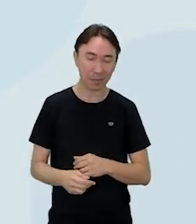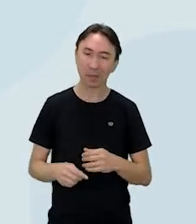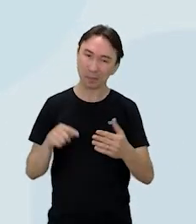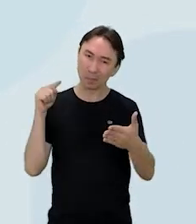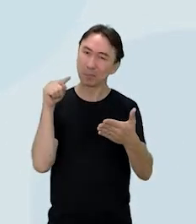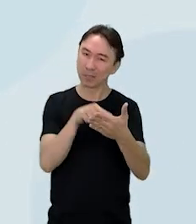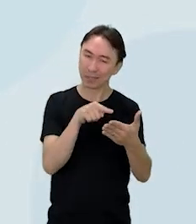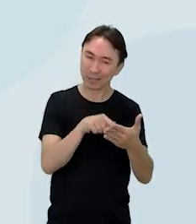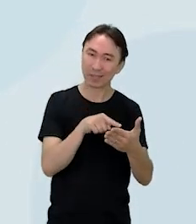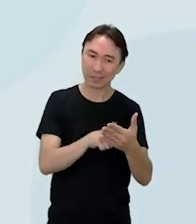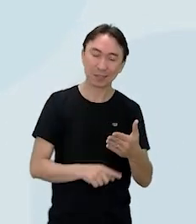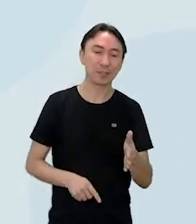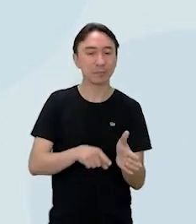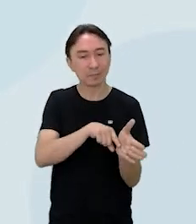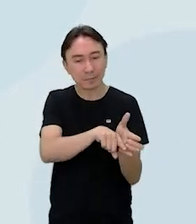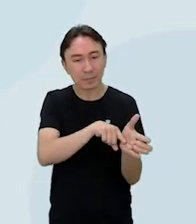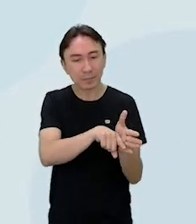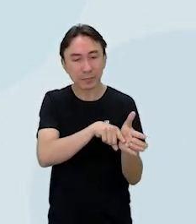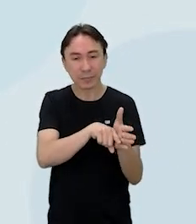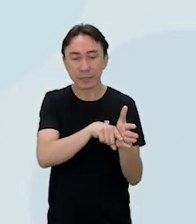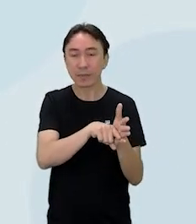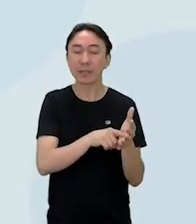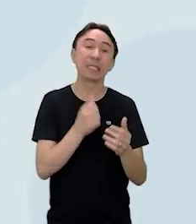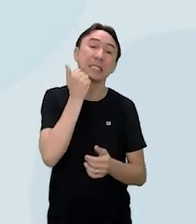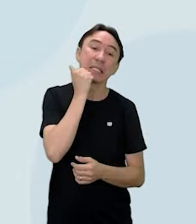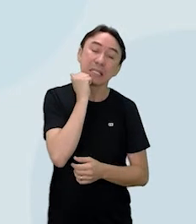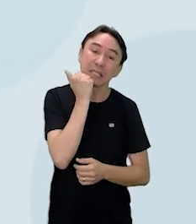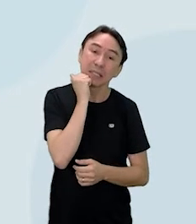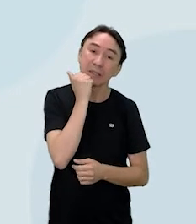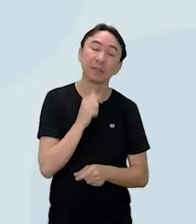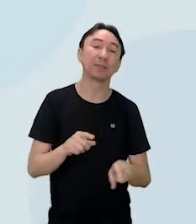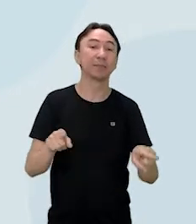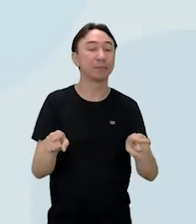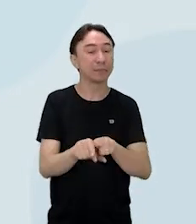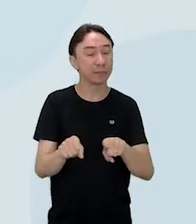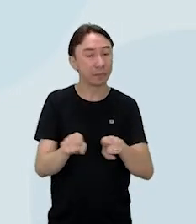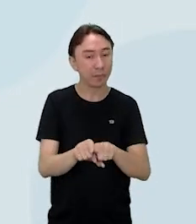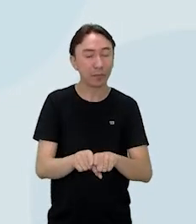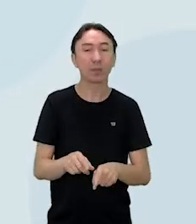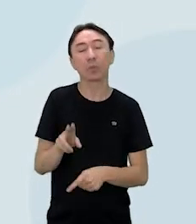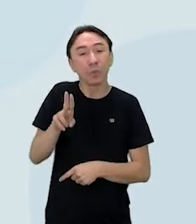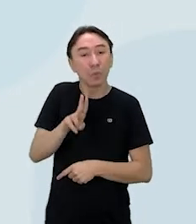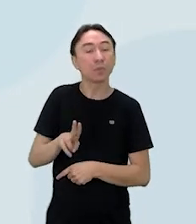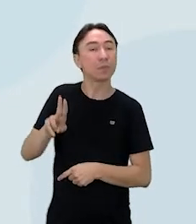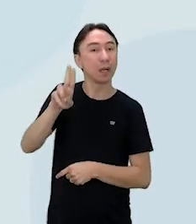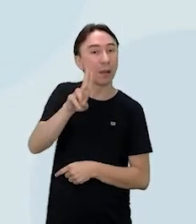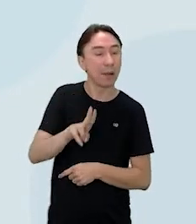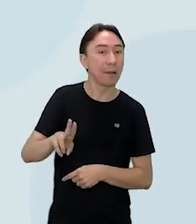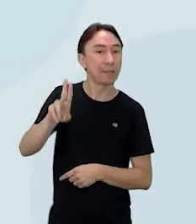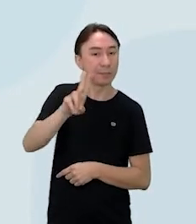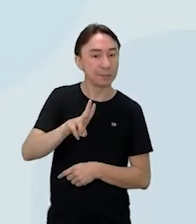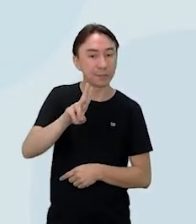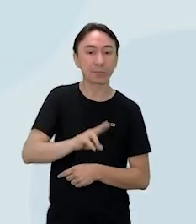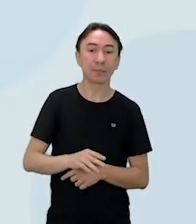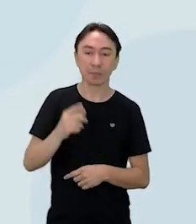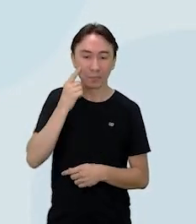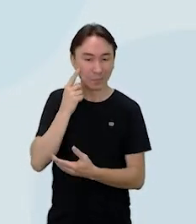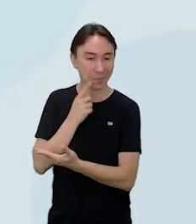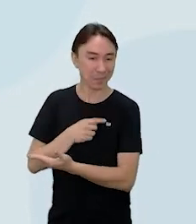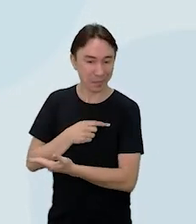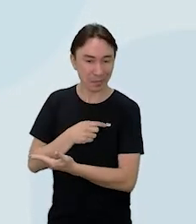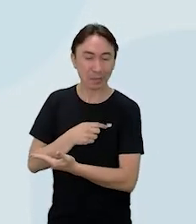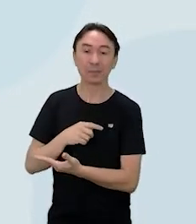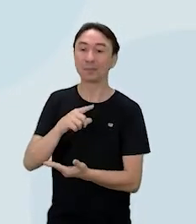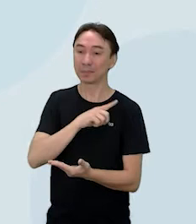também compreender, então, as referências ao uso e à origem do calcário usado na produção da cal